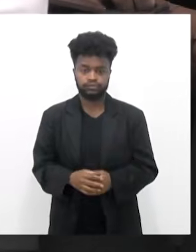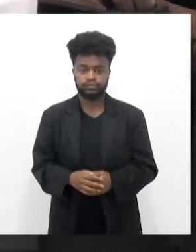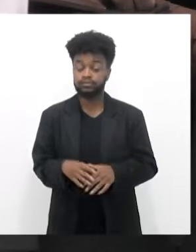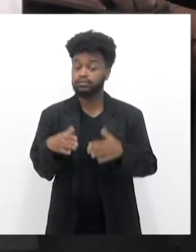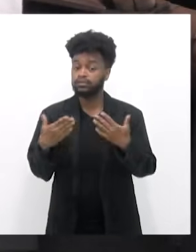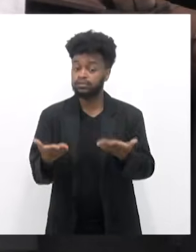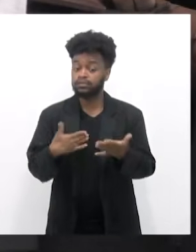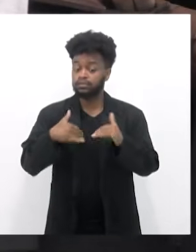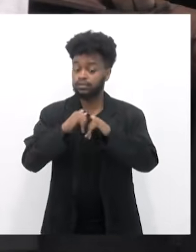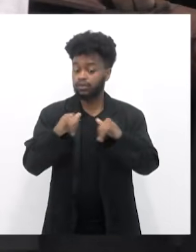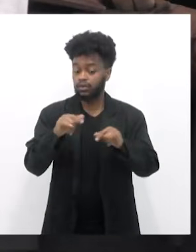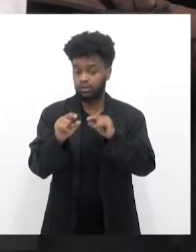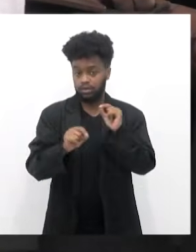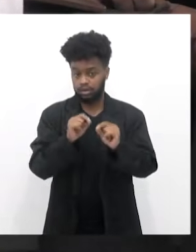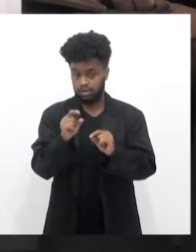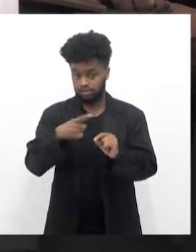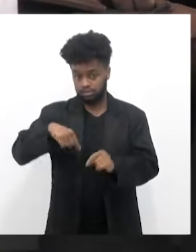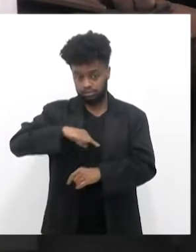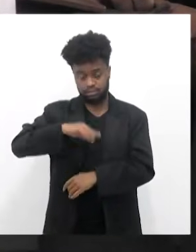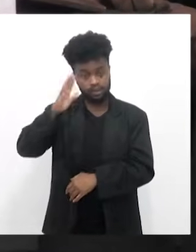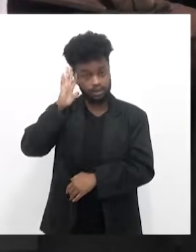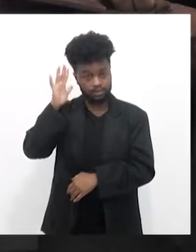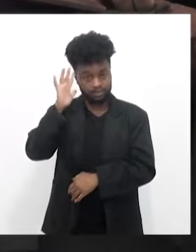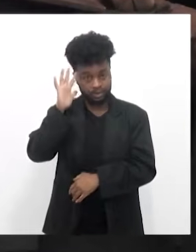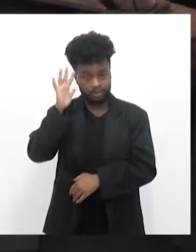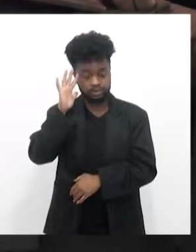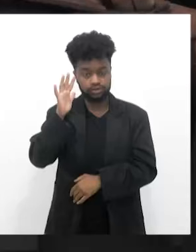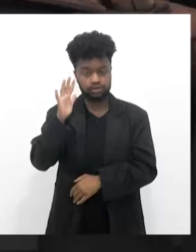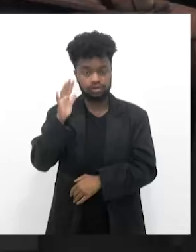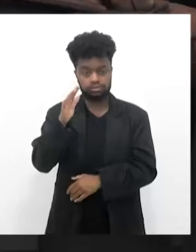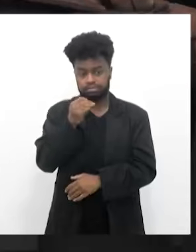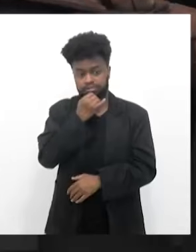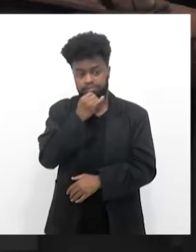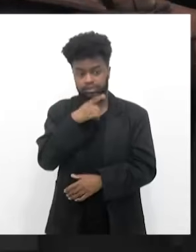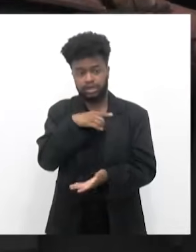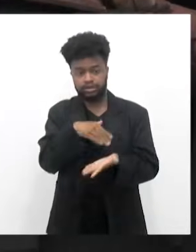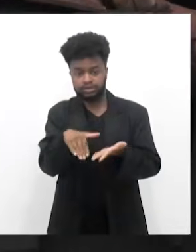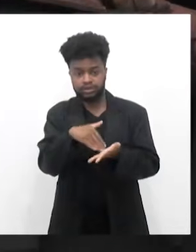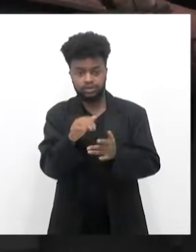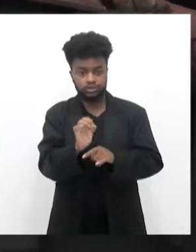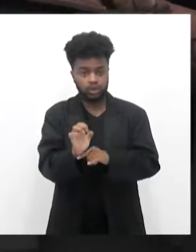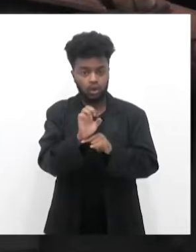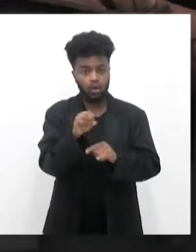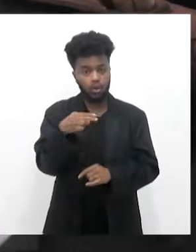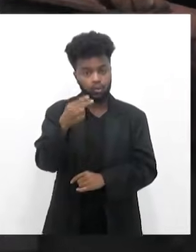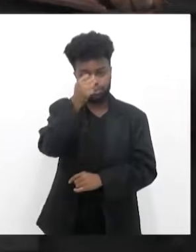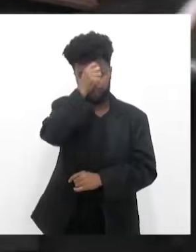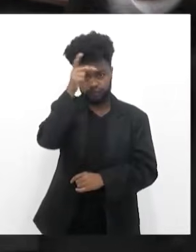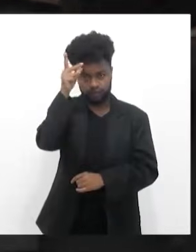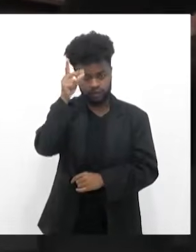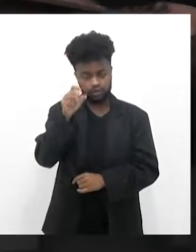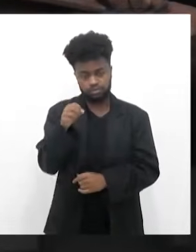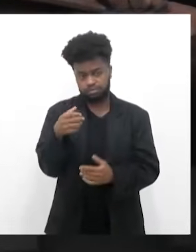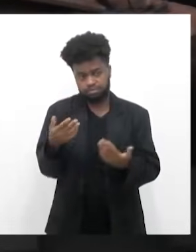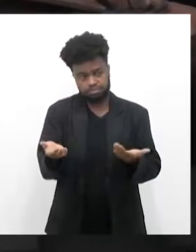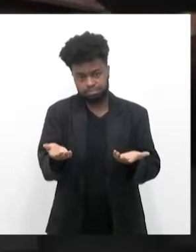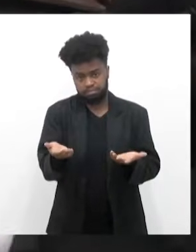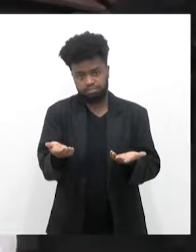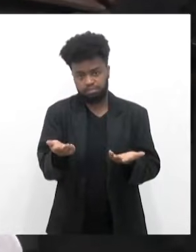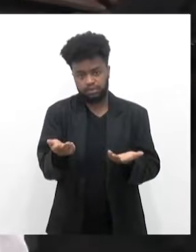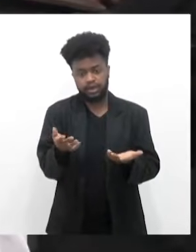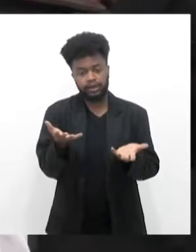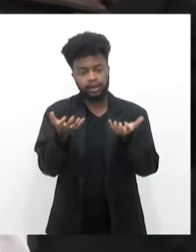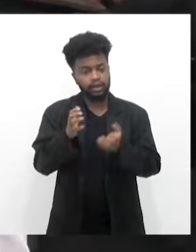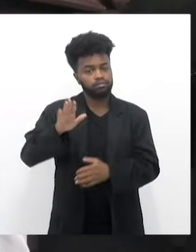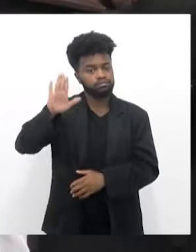que eu digo é o seguinte, vamos imaginar que um secretário de Estado ou um prefeito vá